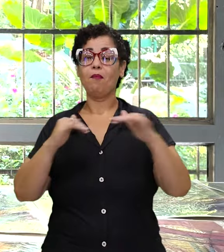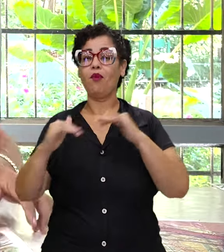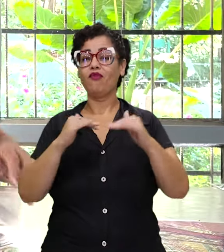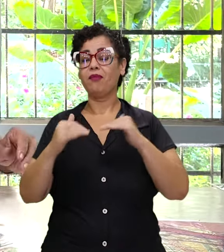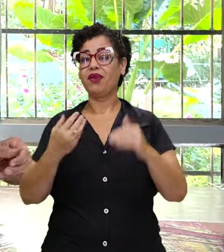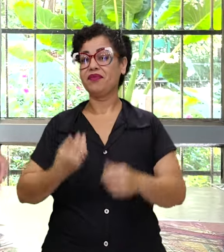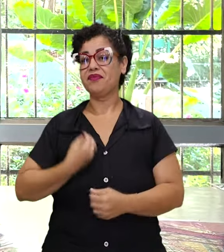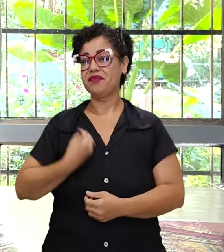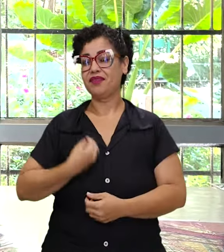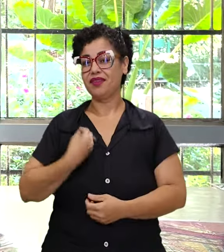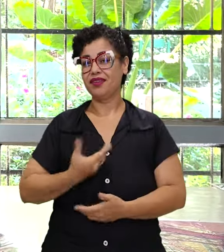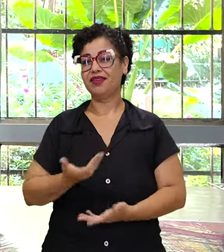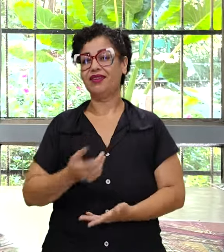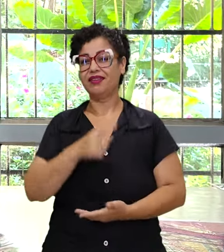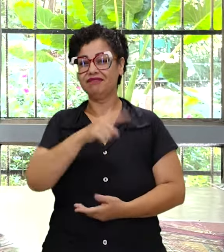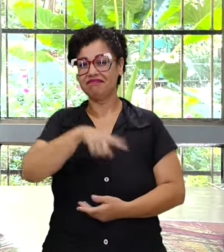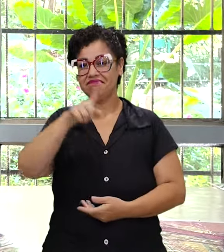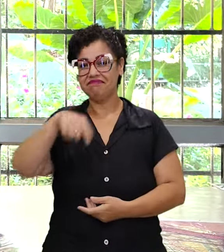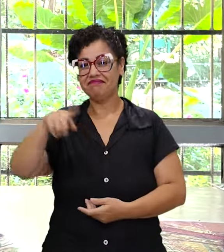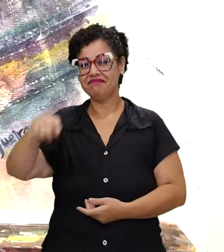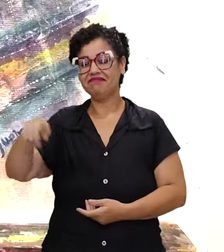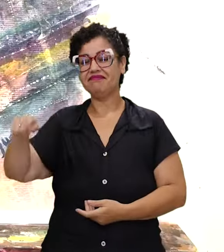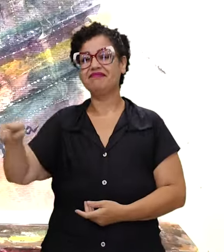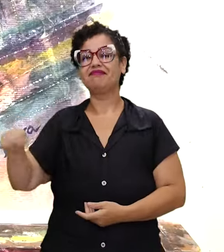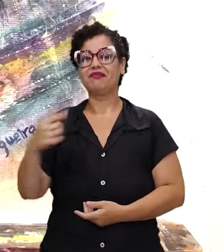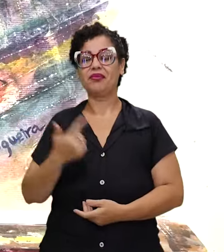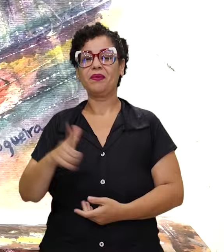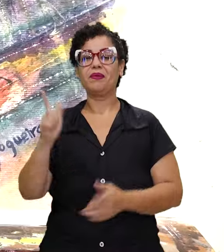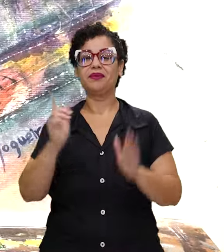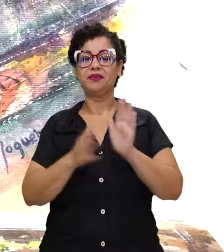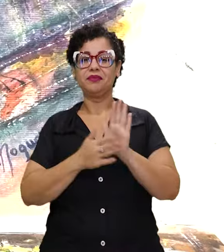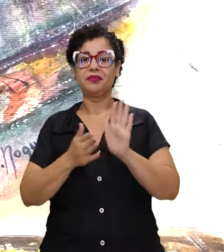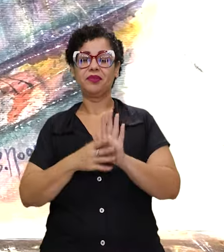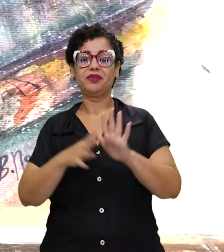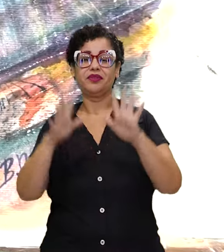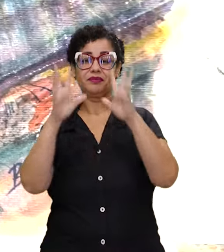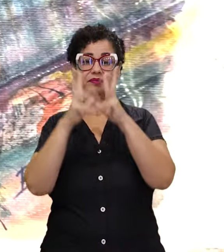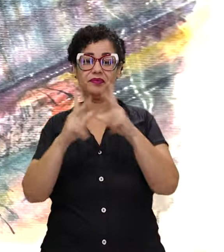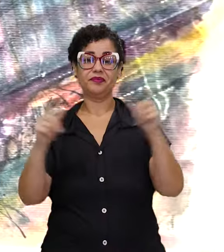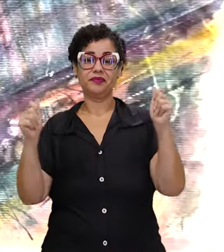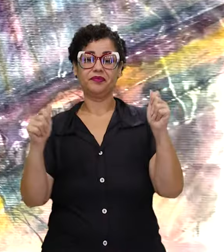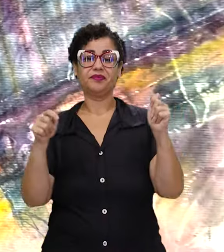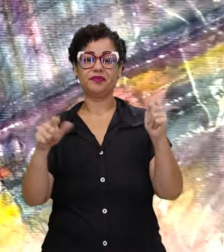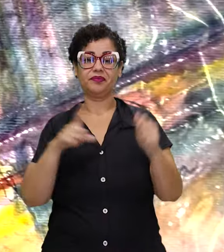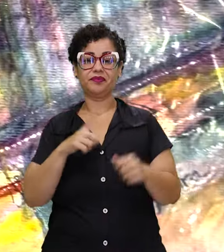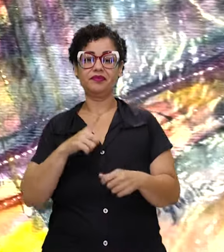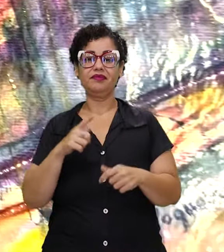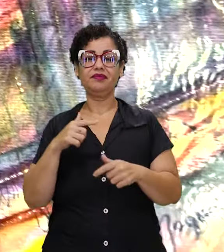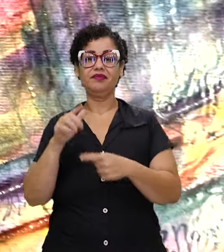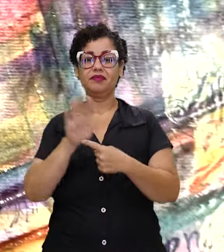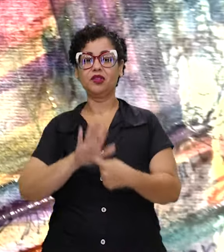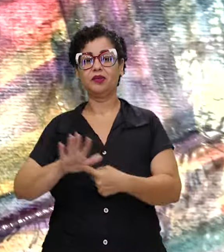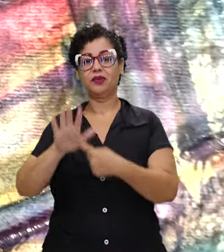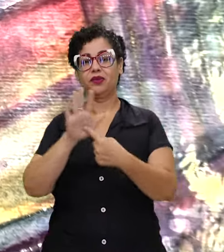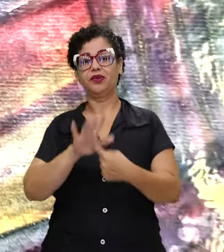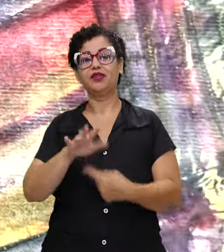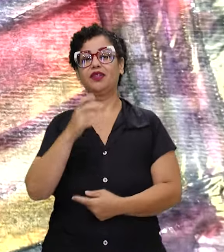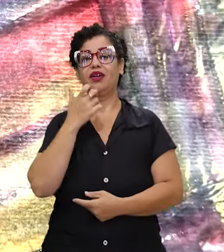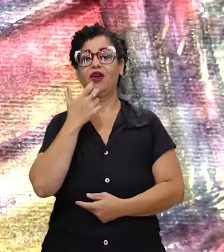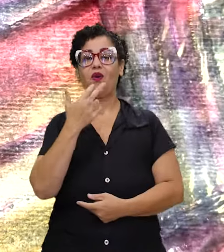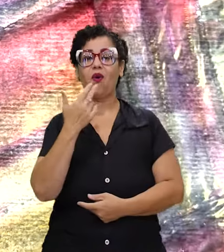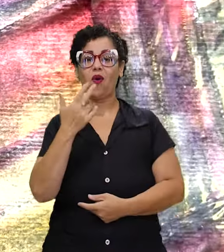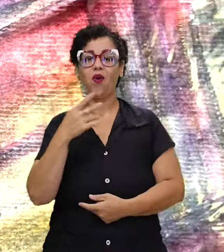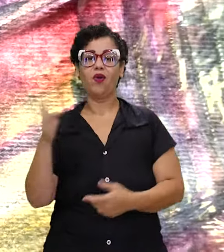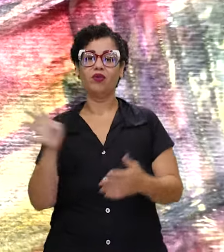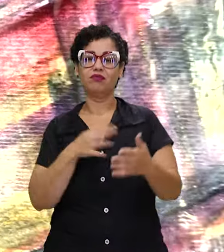vida, uma outra proposta de abstrato, aonde eu trabalho a cor, né,